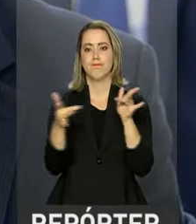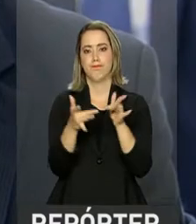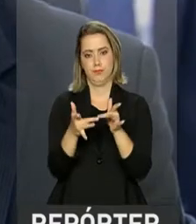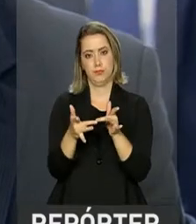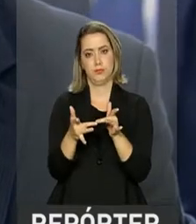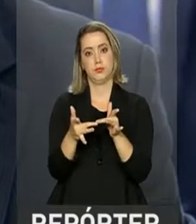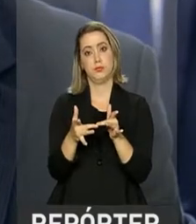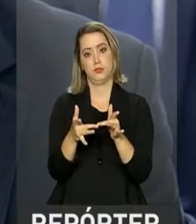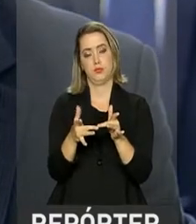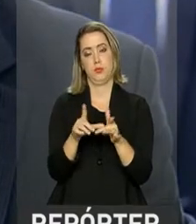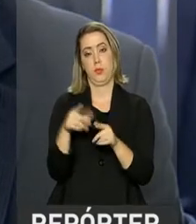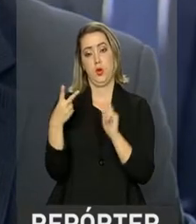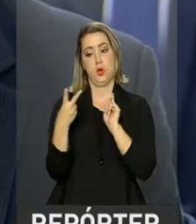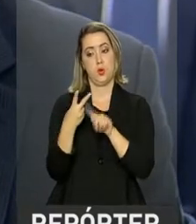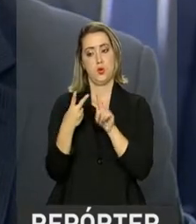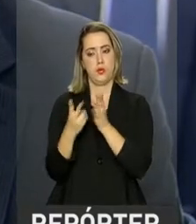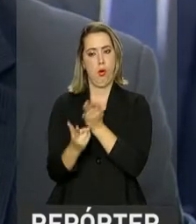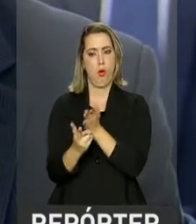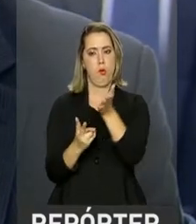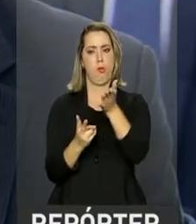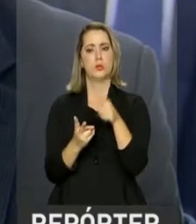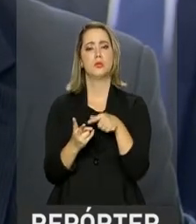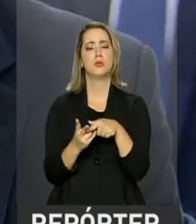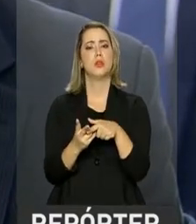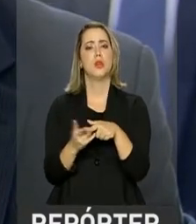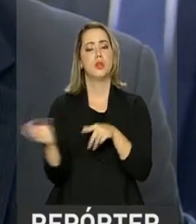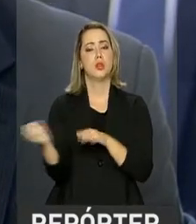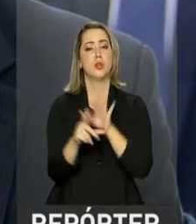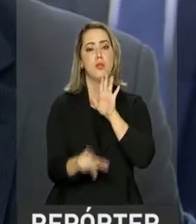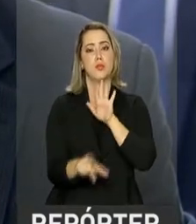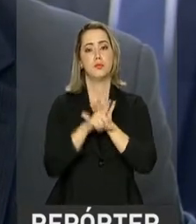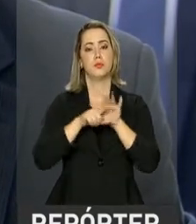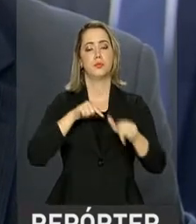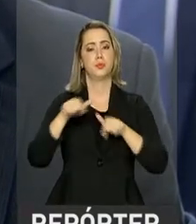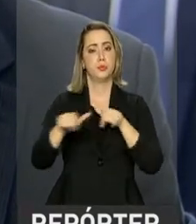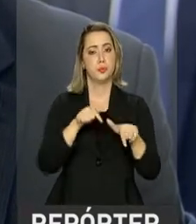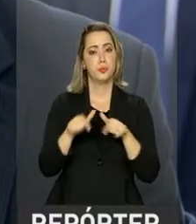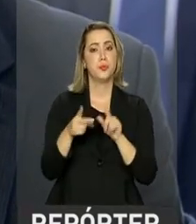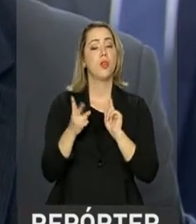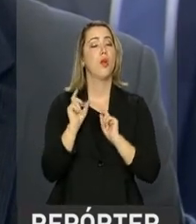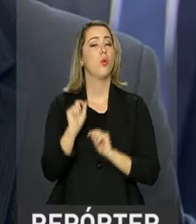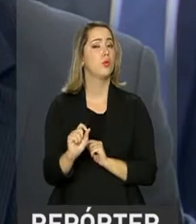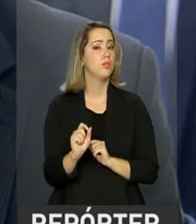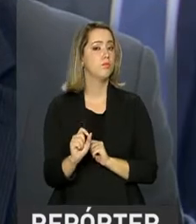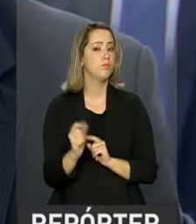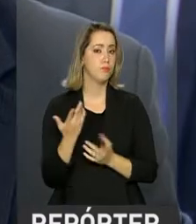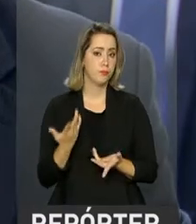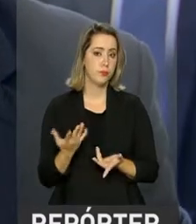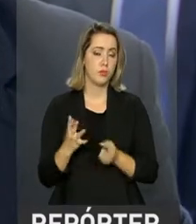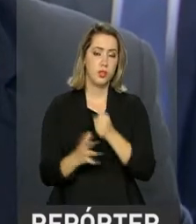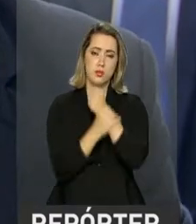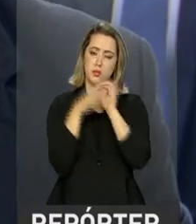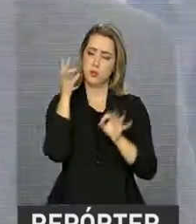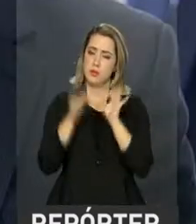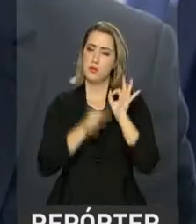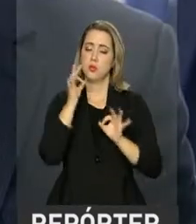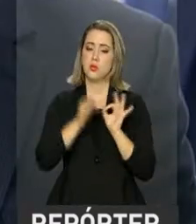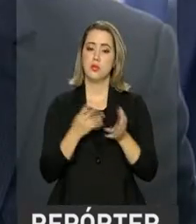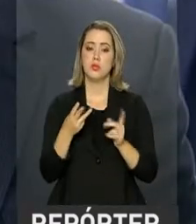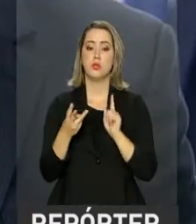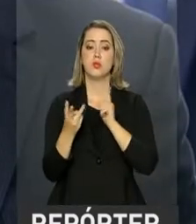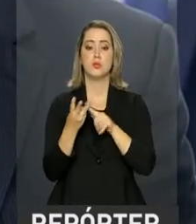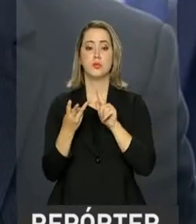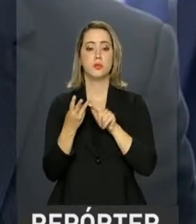segundo eixo da modernização da legislação trabalhista é a segurança jurídica. E